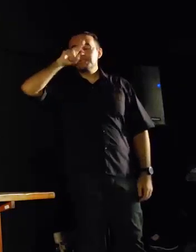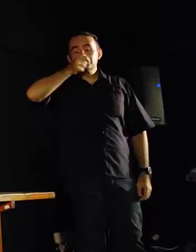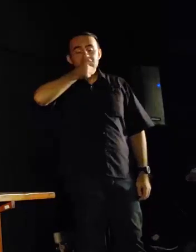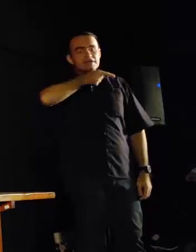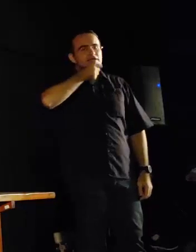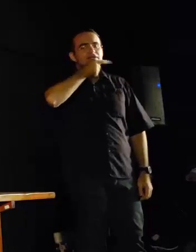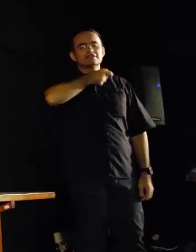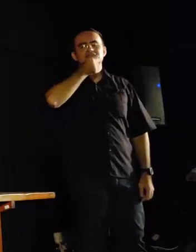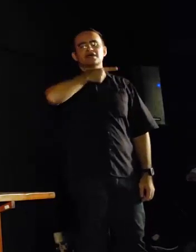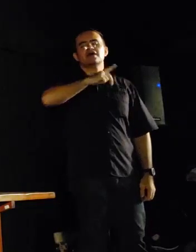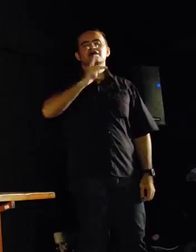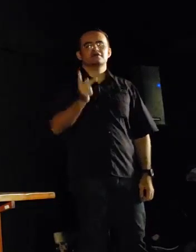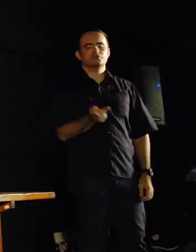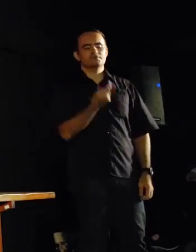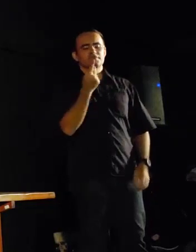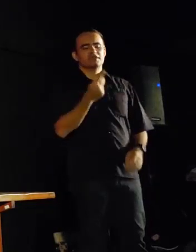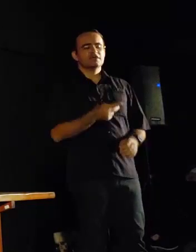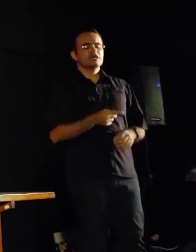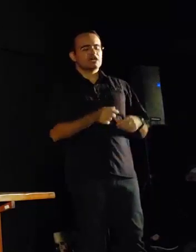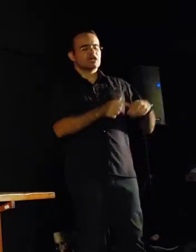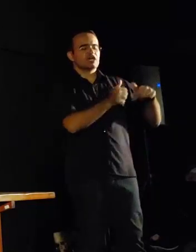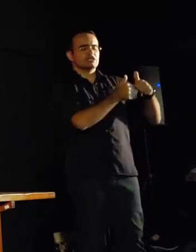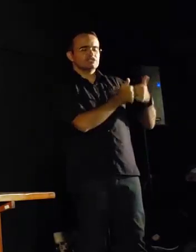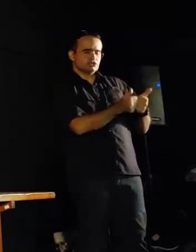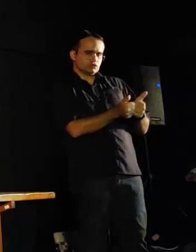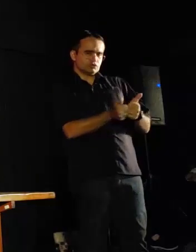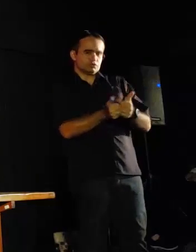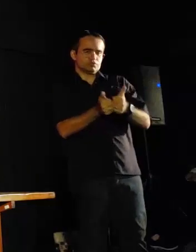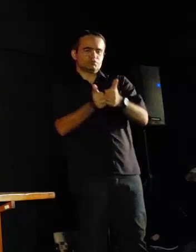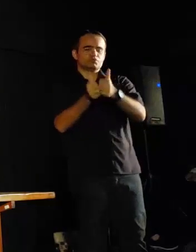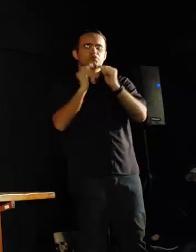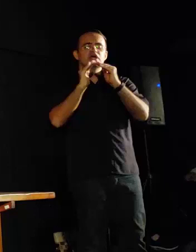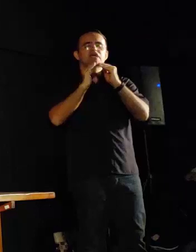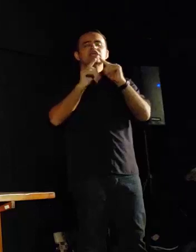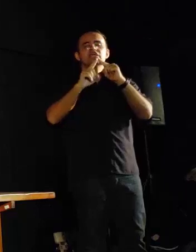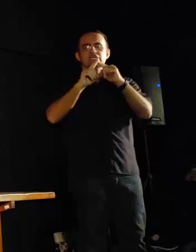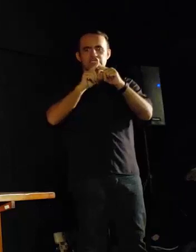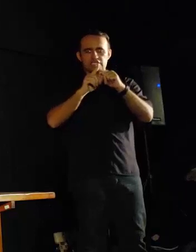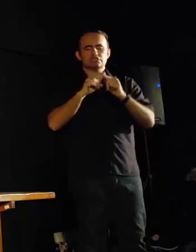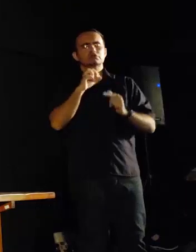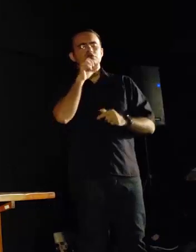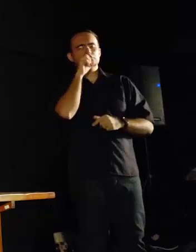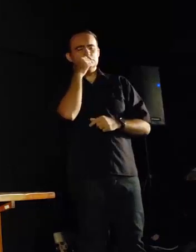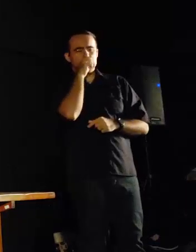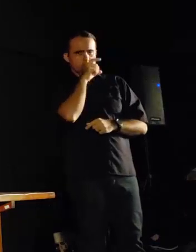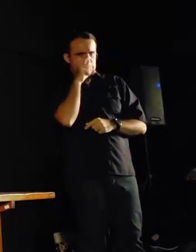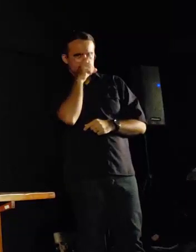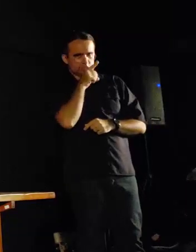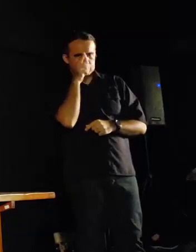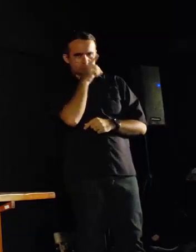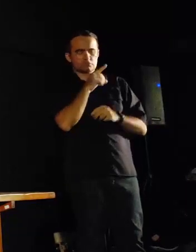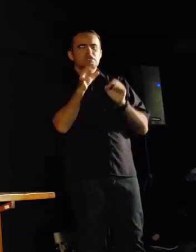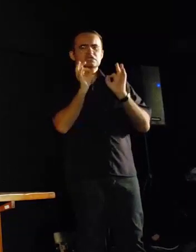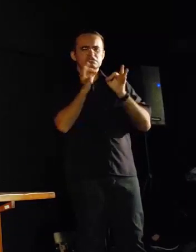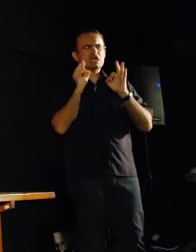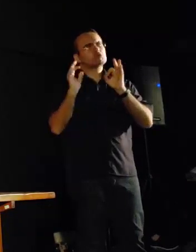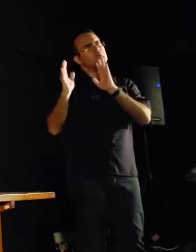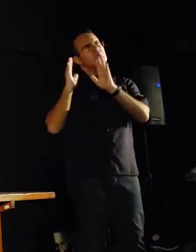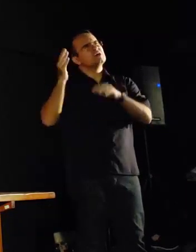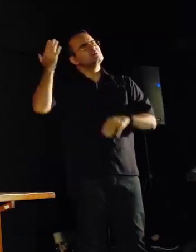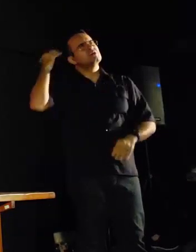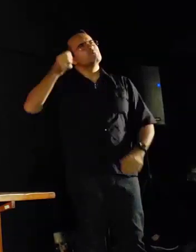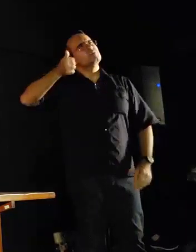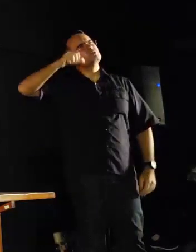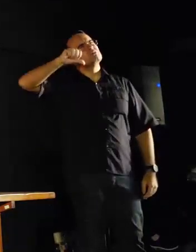engraçada, porque ela levava a gente para a igreja no final de semana, e numa dessas, já nos anos 70,